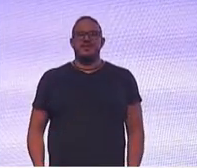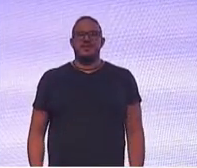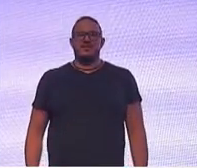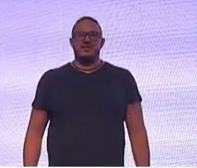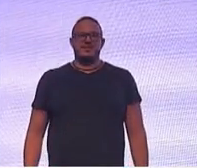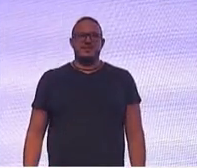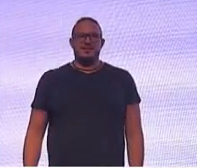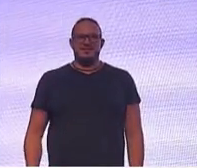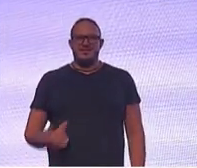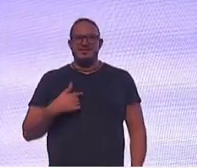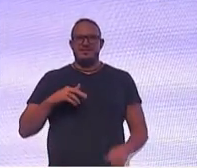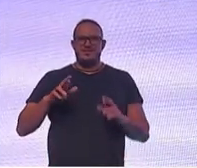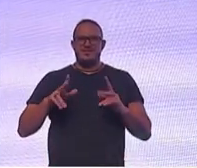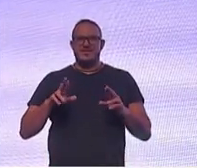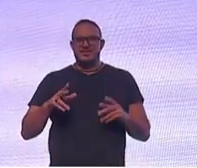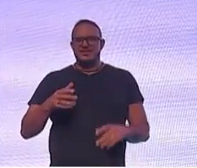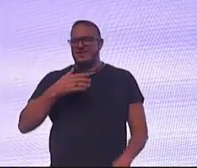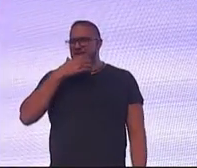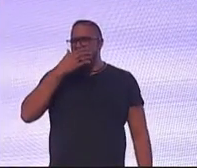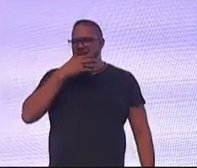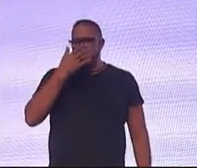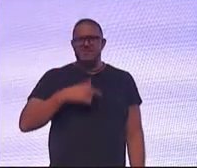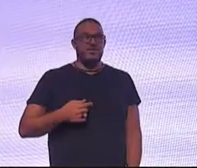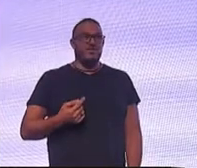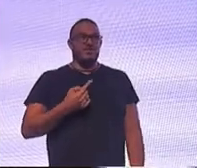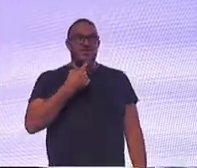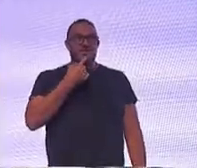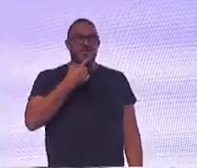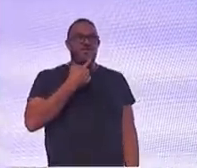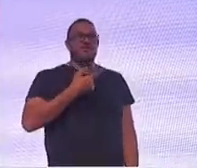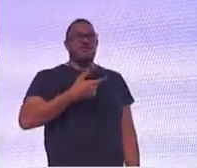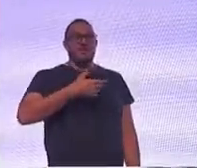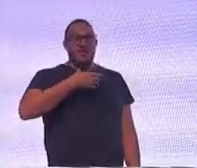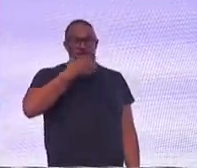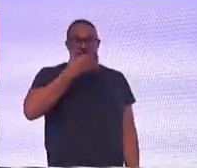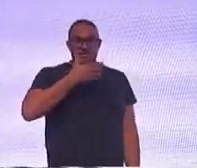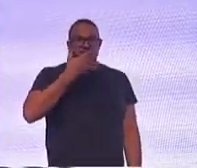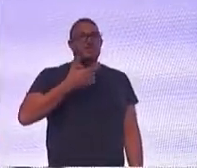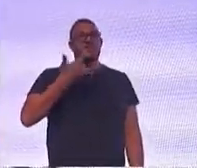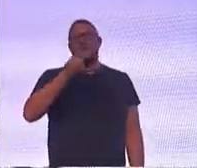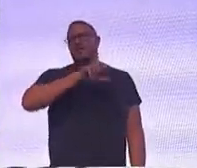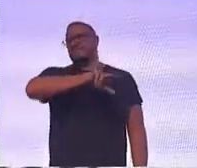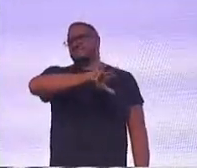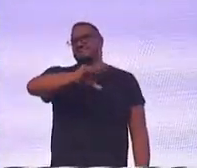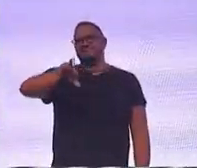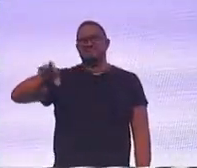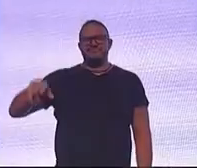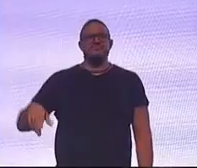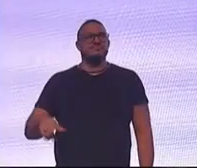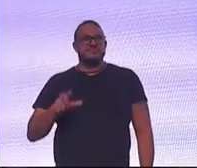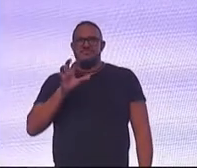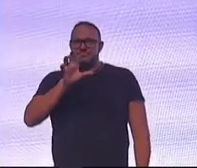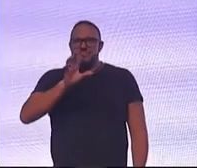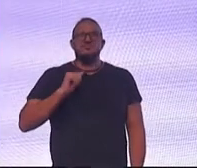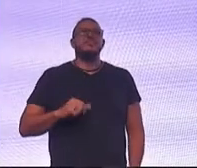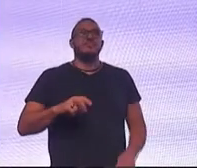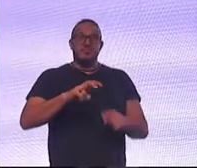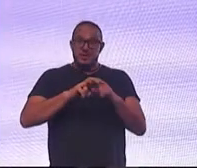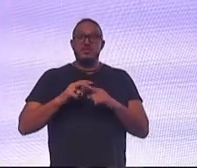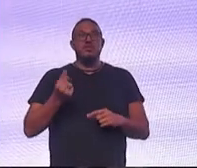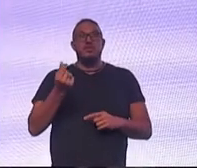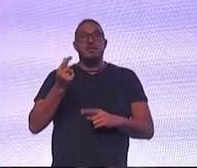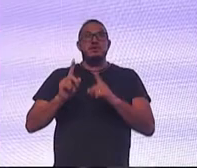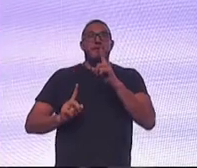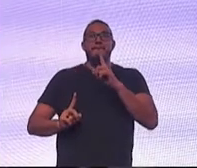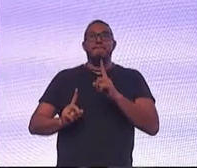Perceberam a diferença do estilo próprio? Um é iPhone e o resto é celular. Entendeu a diferença? Não, é isso. Por isso que o preço vai lá em cima